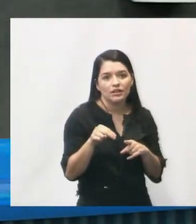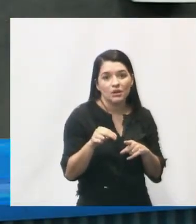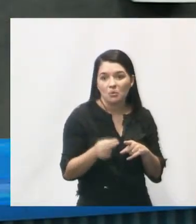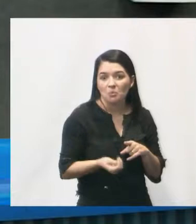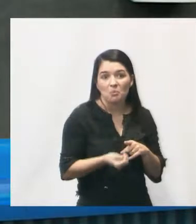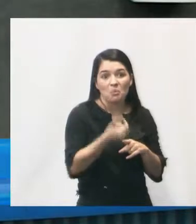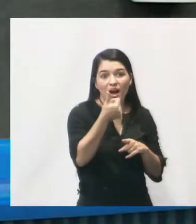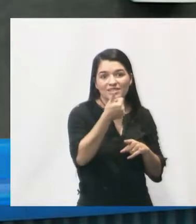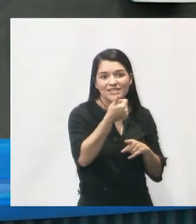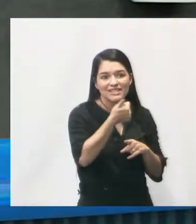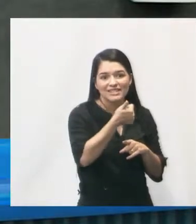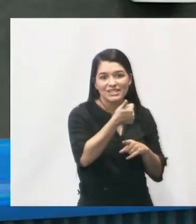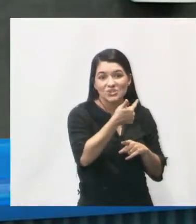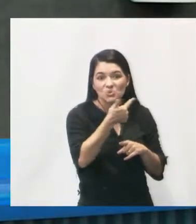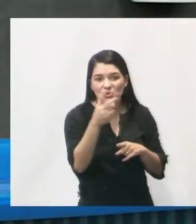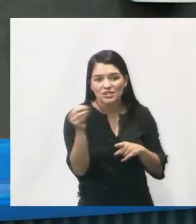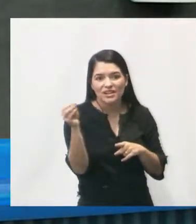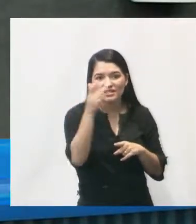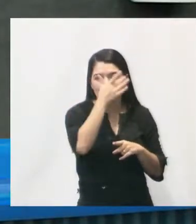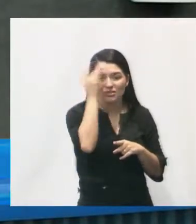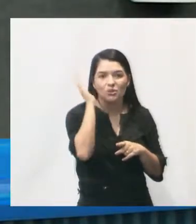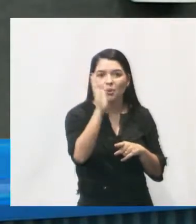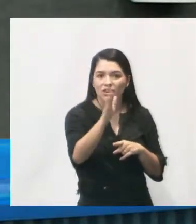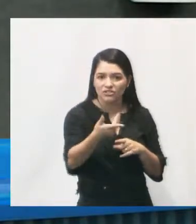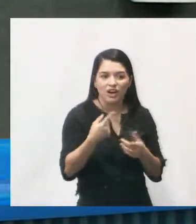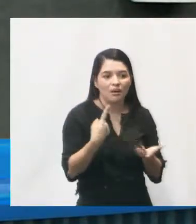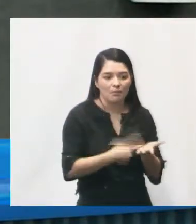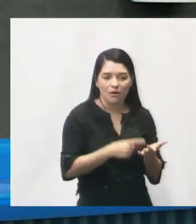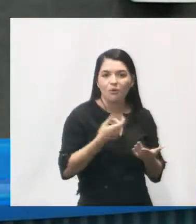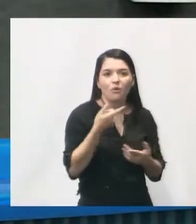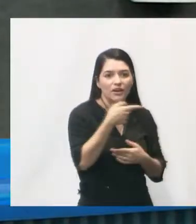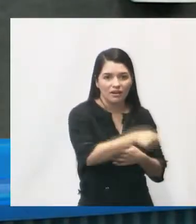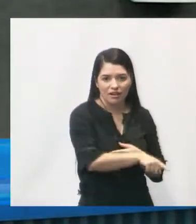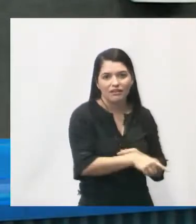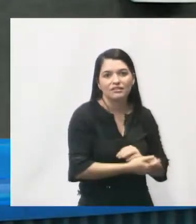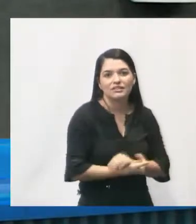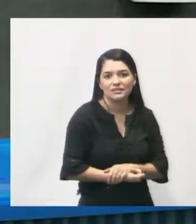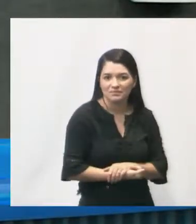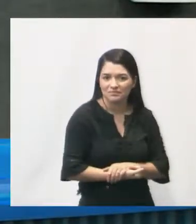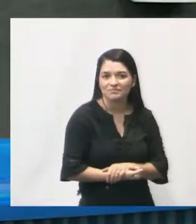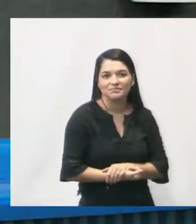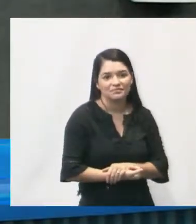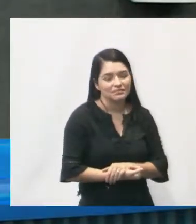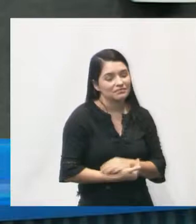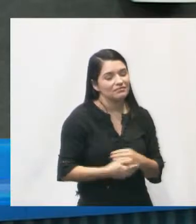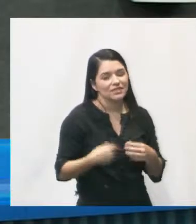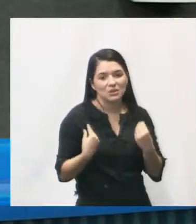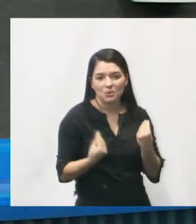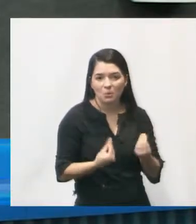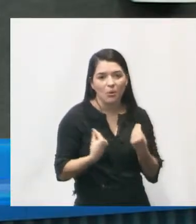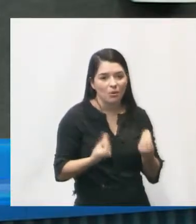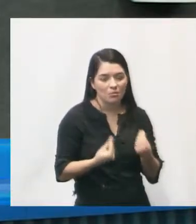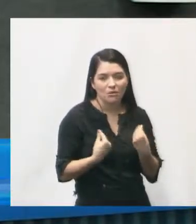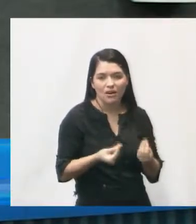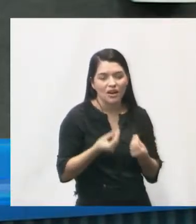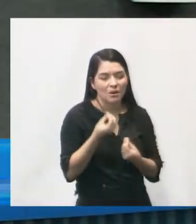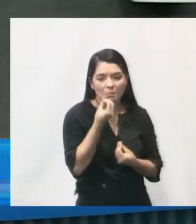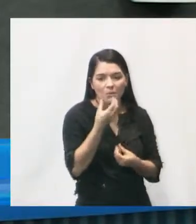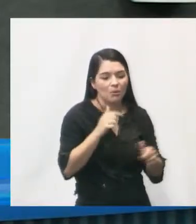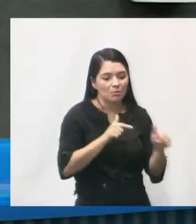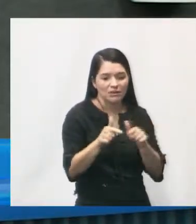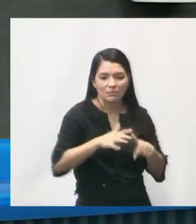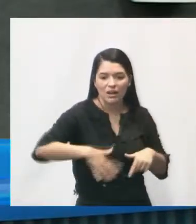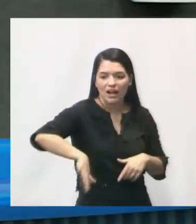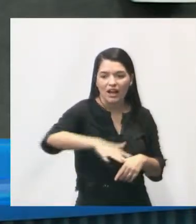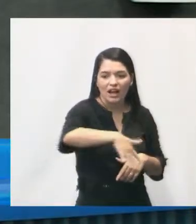200 pessoas já interessadas em participar. Olha como é que é bacana. Então, assim, é uma forma de trabalhar em todas as áreas, Vaguinho. A gente